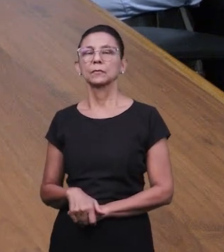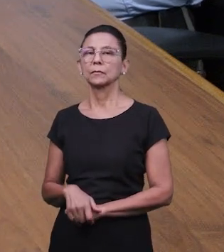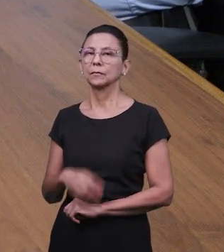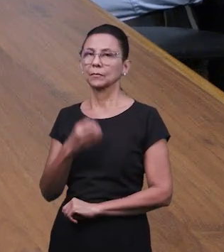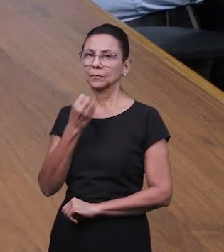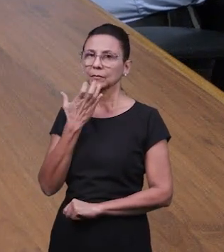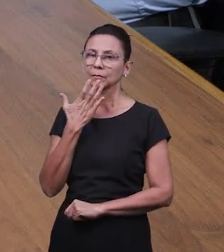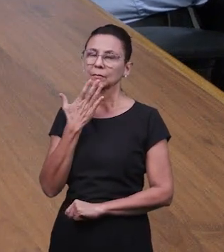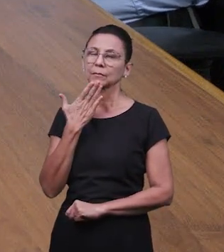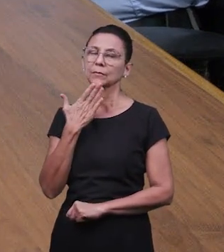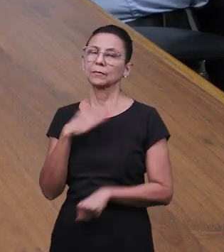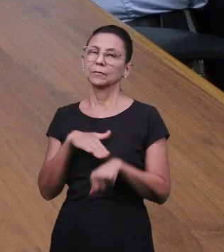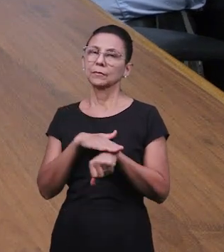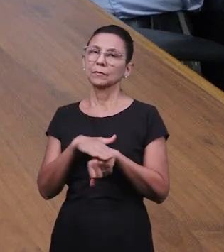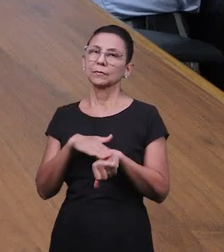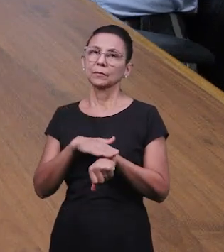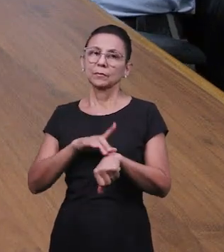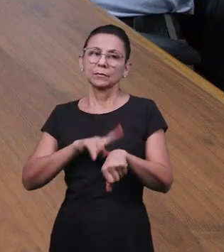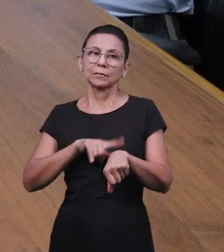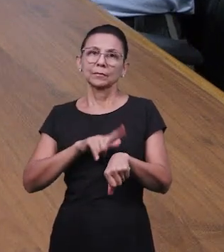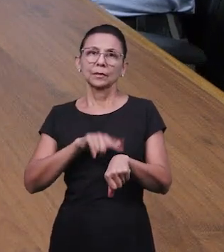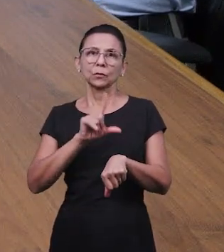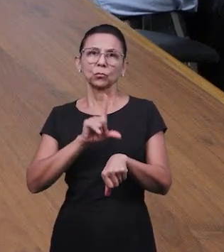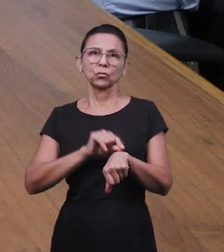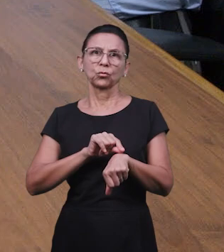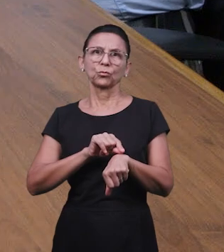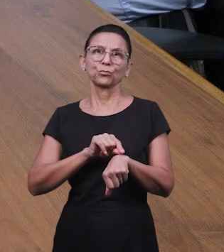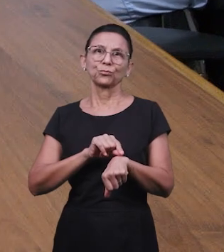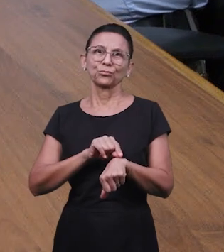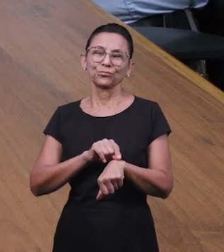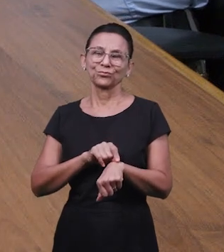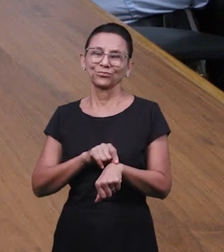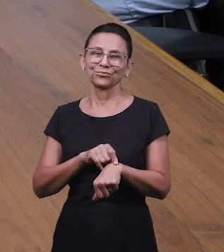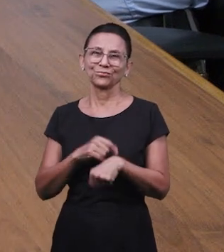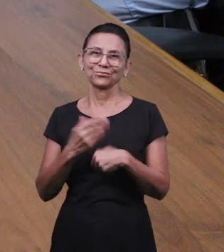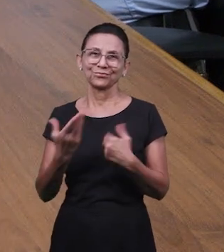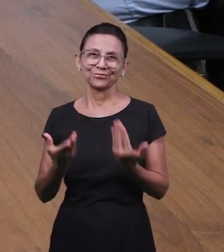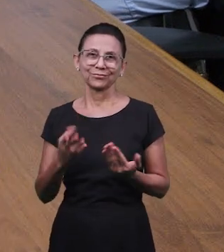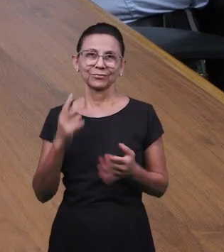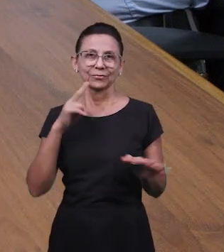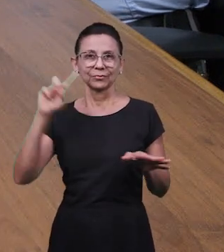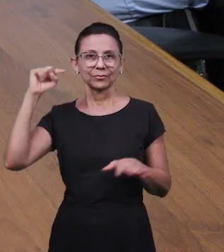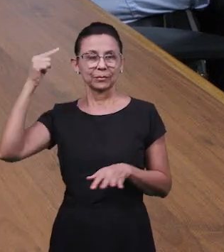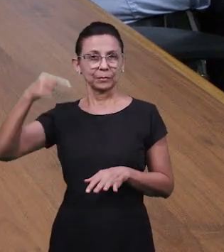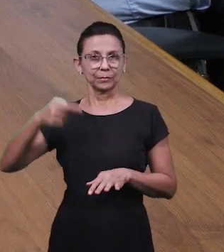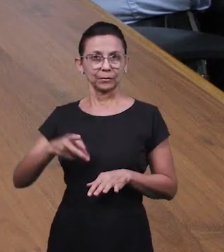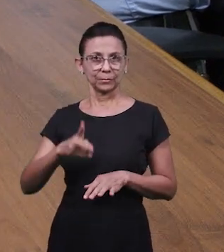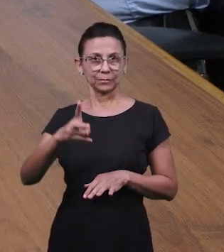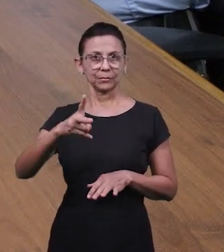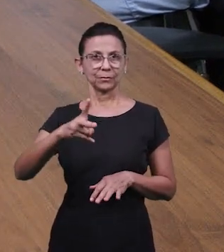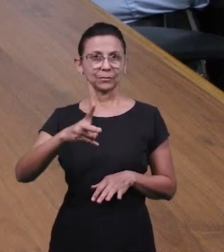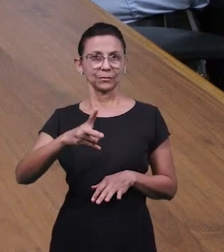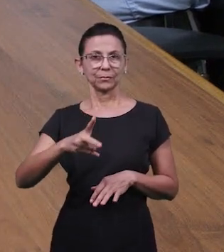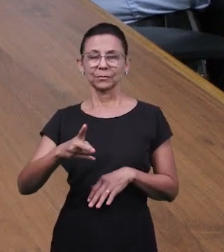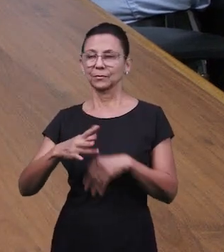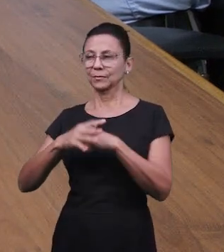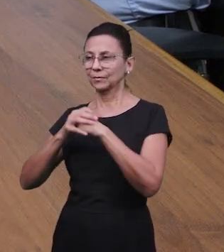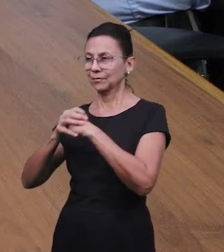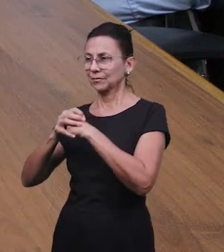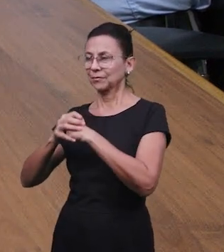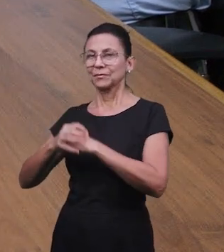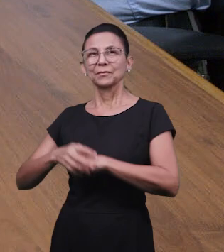conversa bíblica está muito boa, mas o nosso tempo já se esgotou e a gente complementa então na semana que vem?